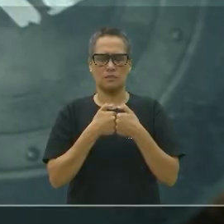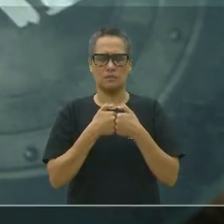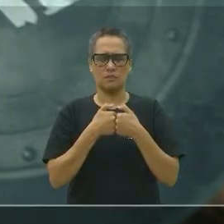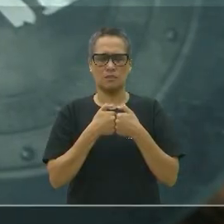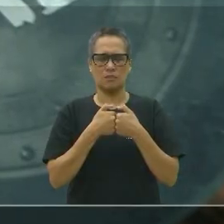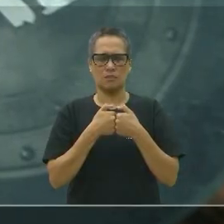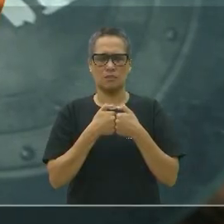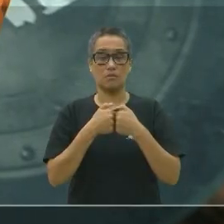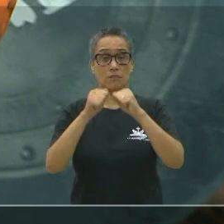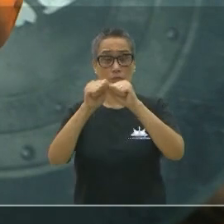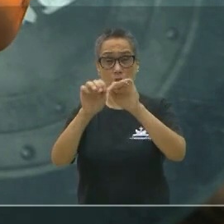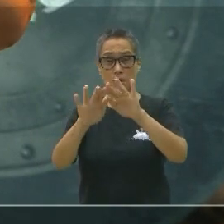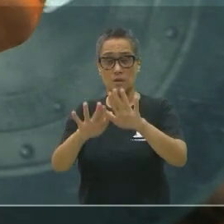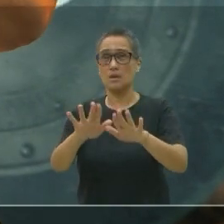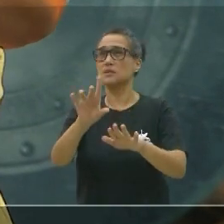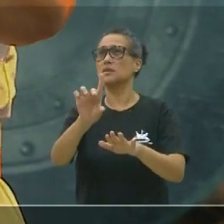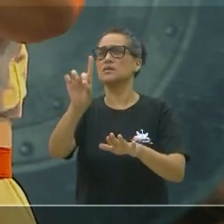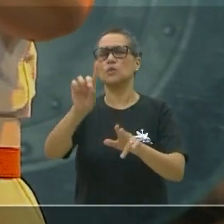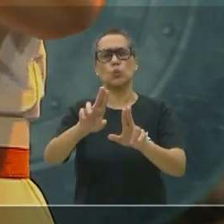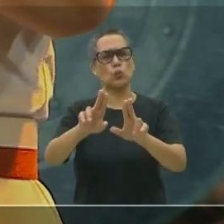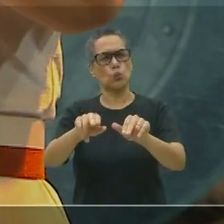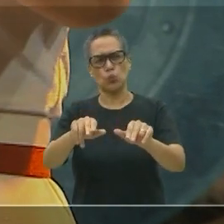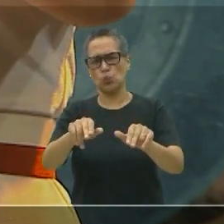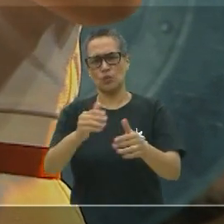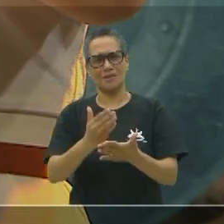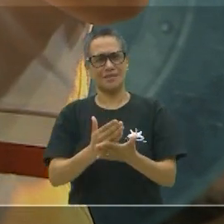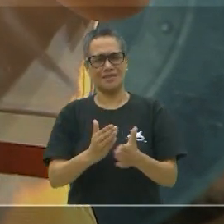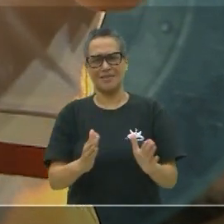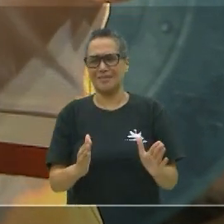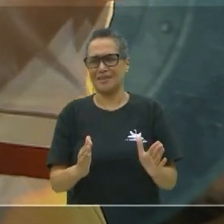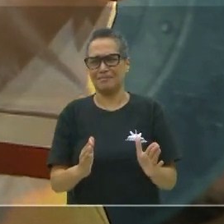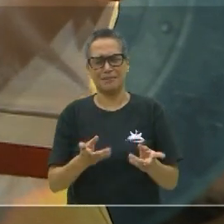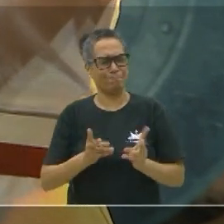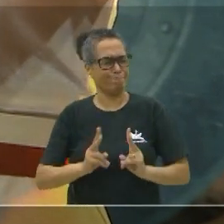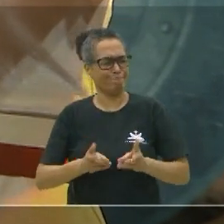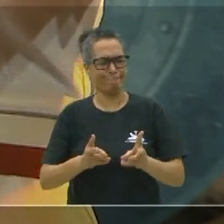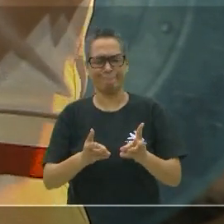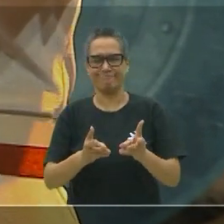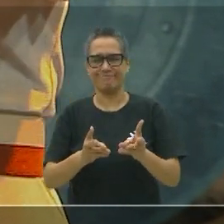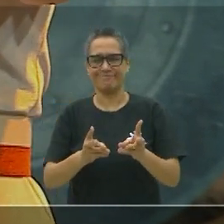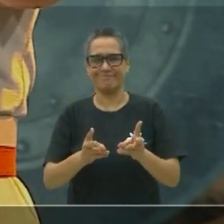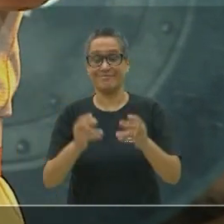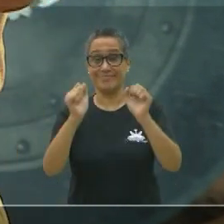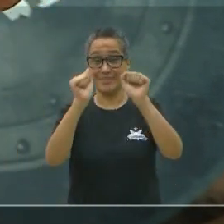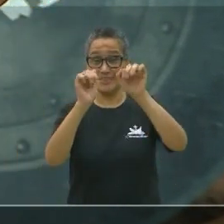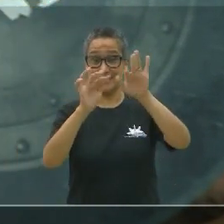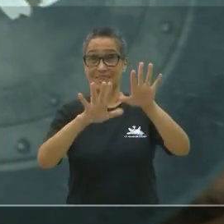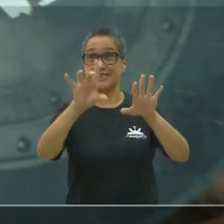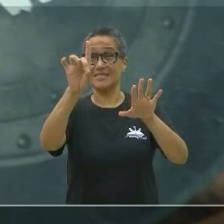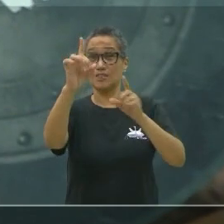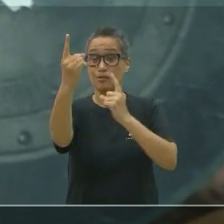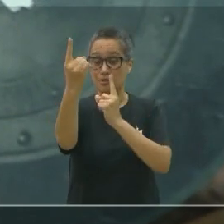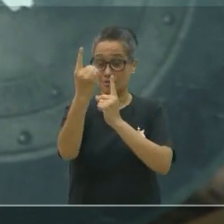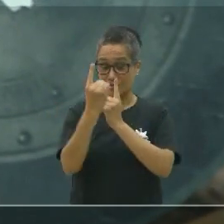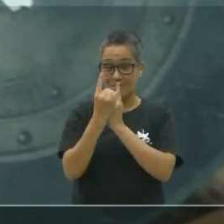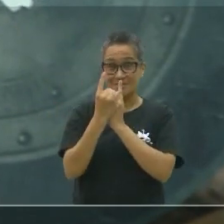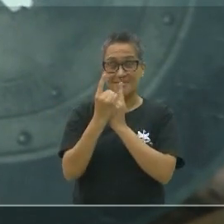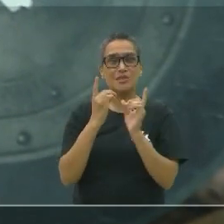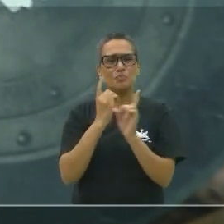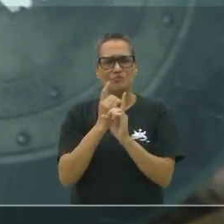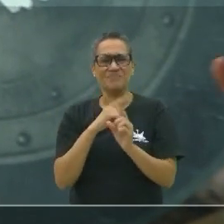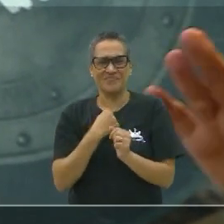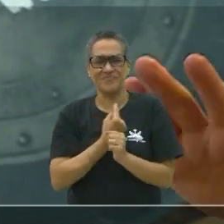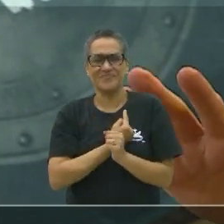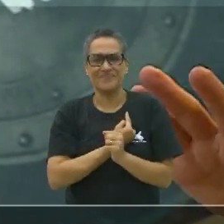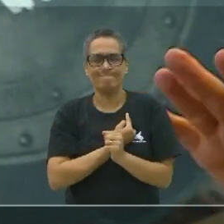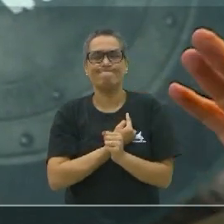A graça de Deus é inesgotável. Ela vai ao nosso encontro. Ela